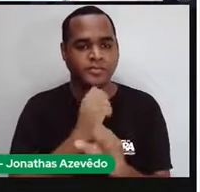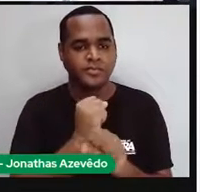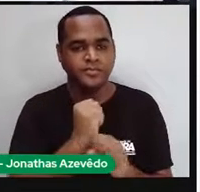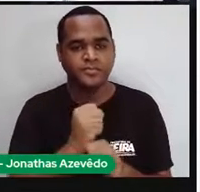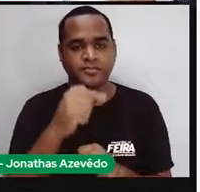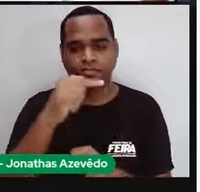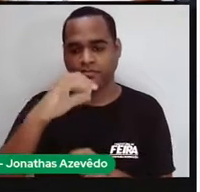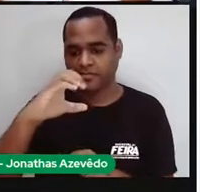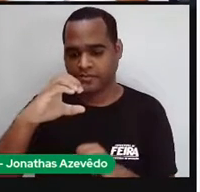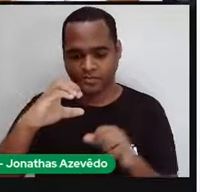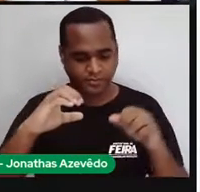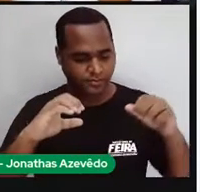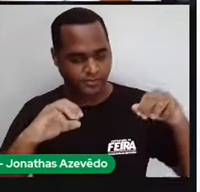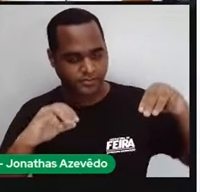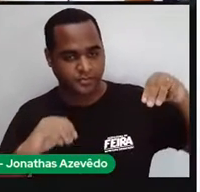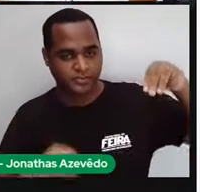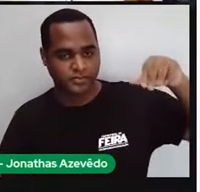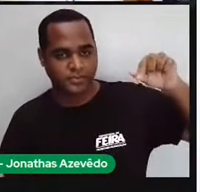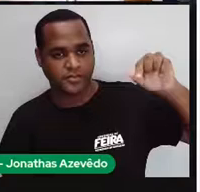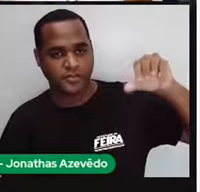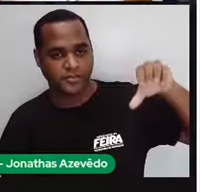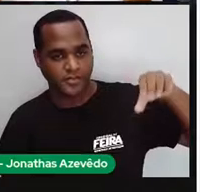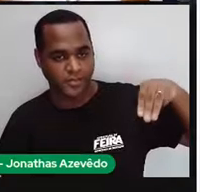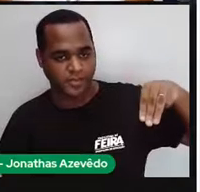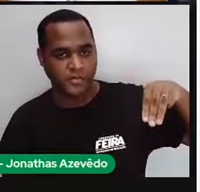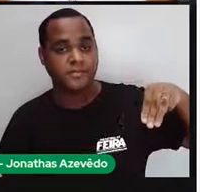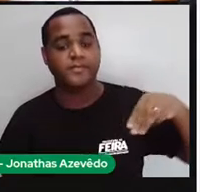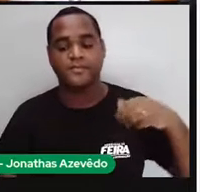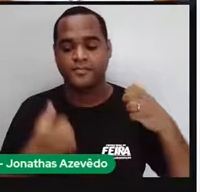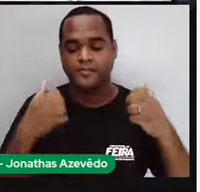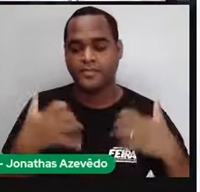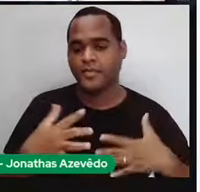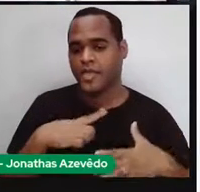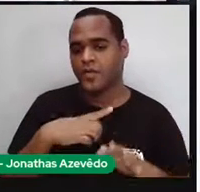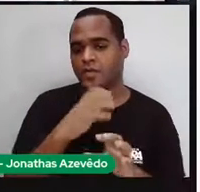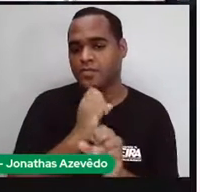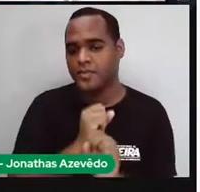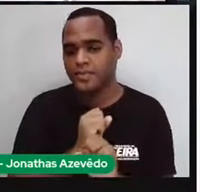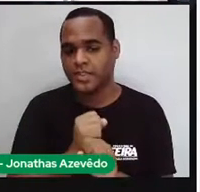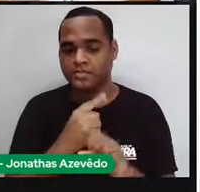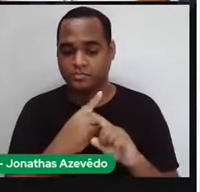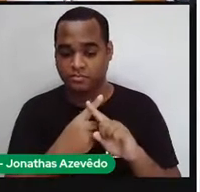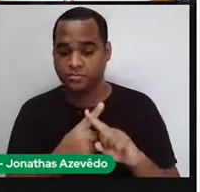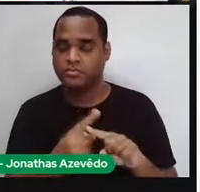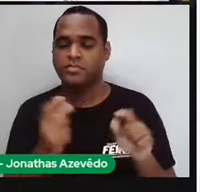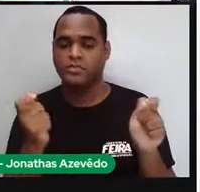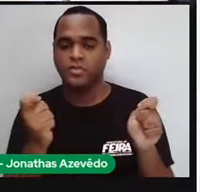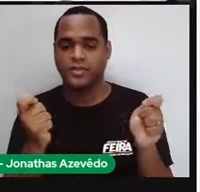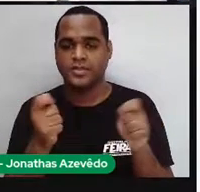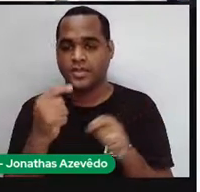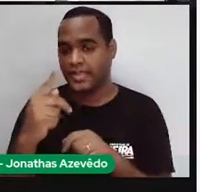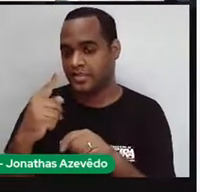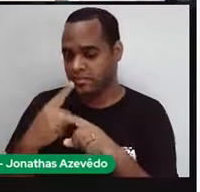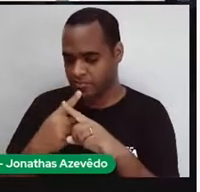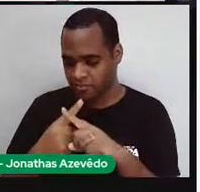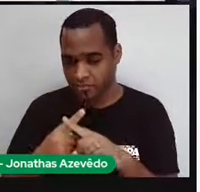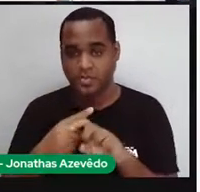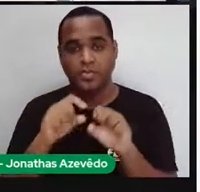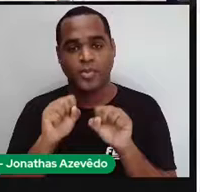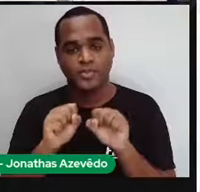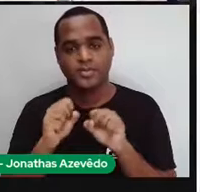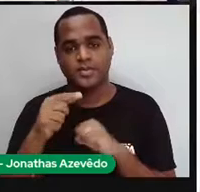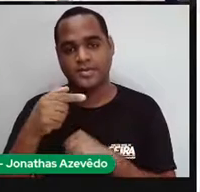da altura qual é a conta que a gente faz entre elas uma conta de multiplicação uma conta de vezes então